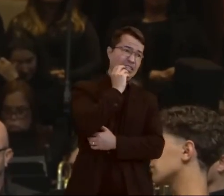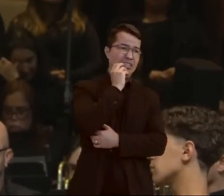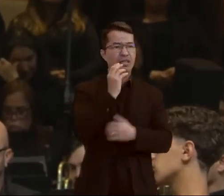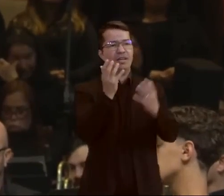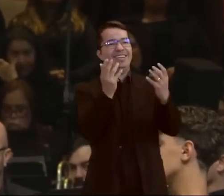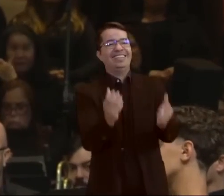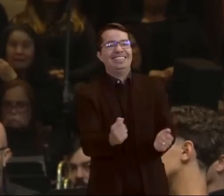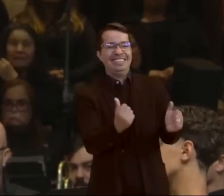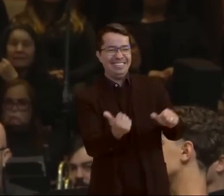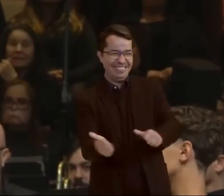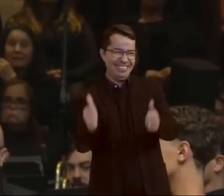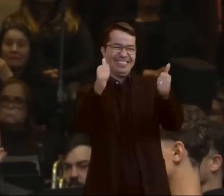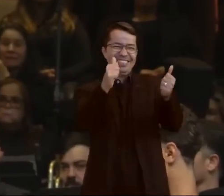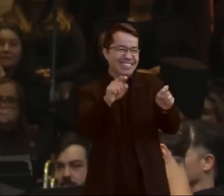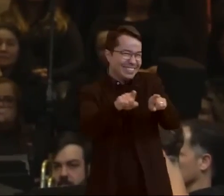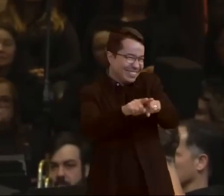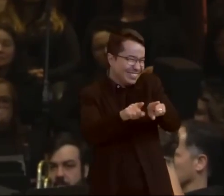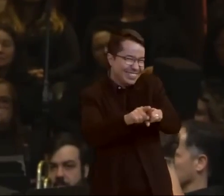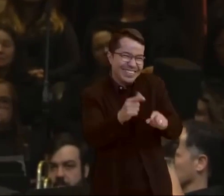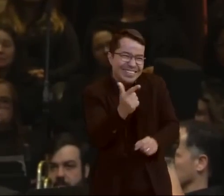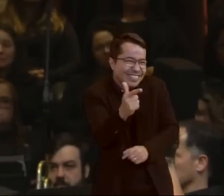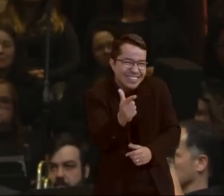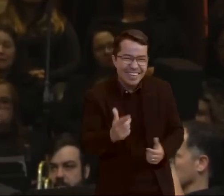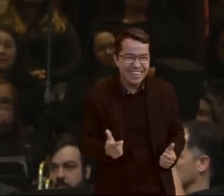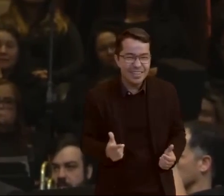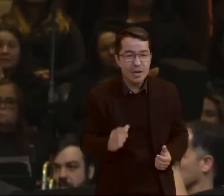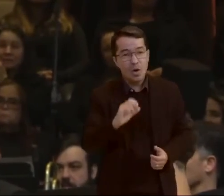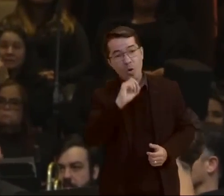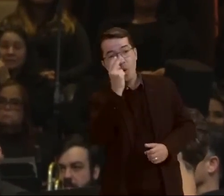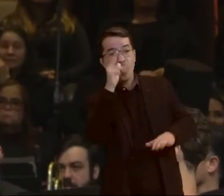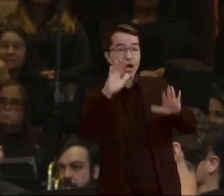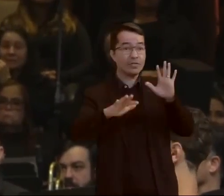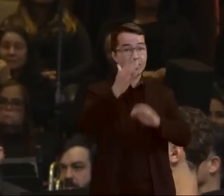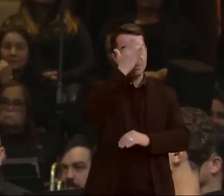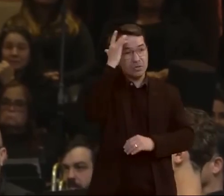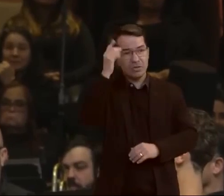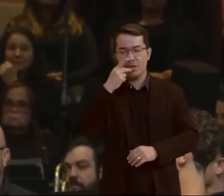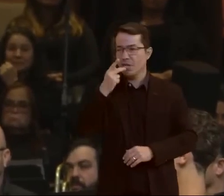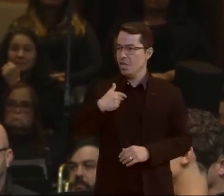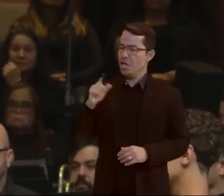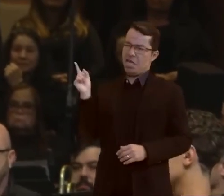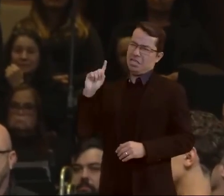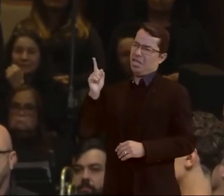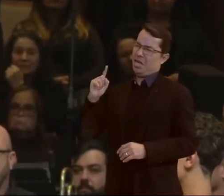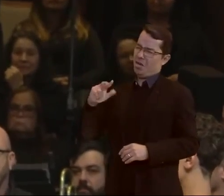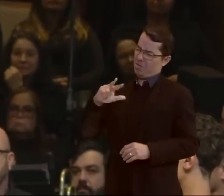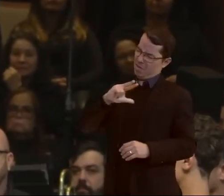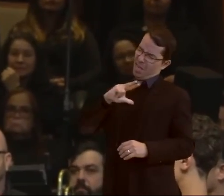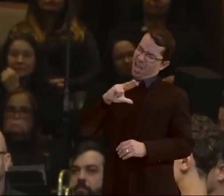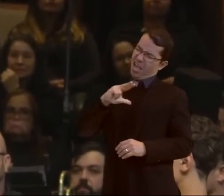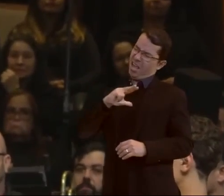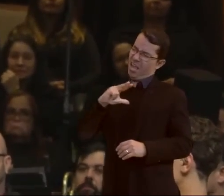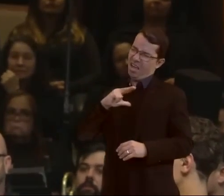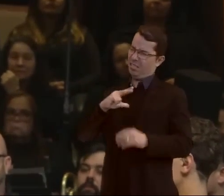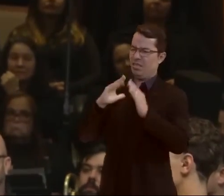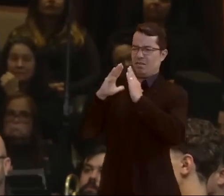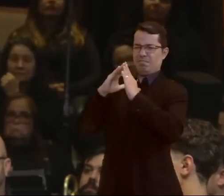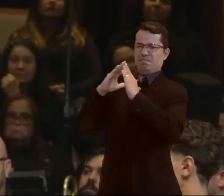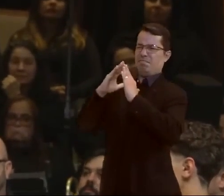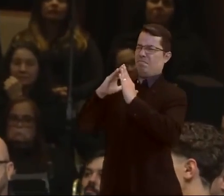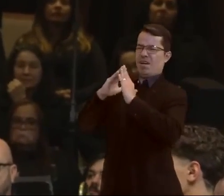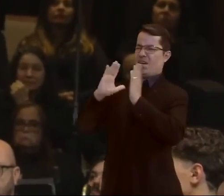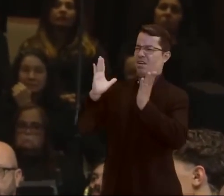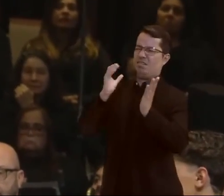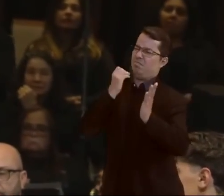Tem uns que dizem assim, não, eu vou viver a minha fé totalmente espiritual, lá na minha casa, olhando para o céu, eu com